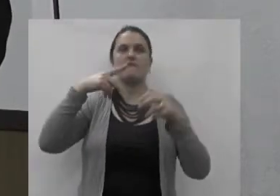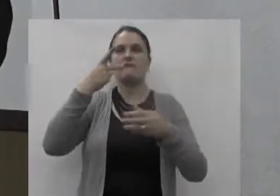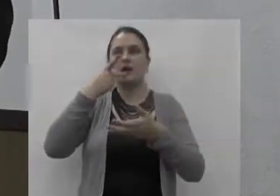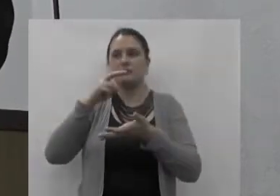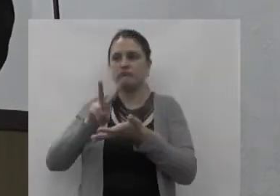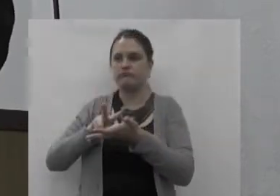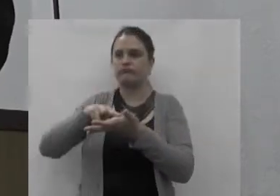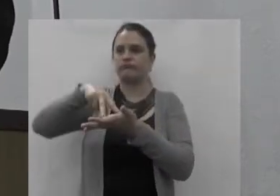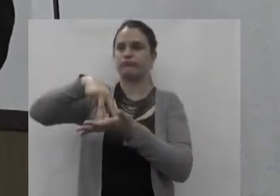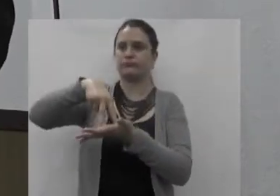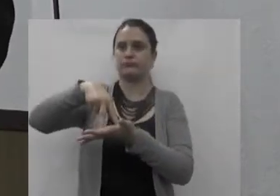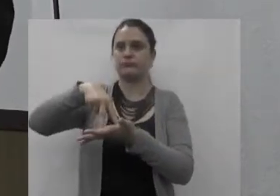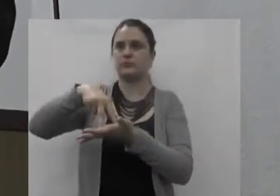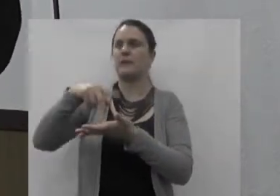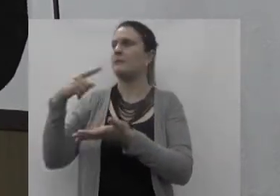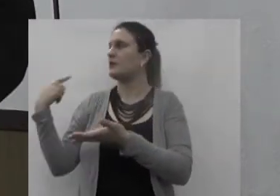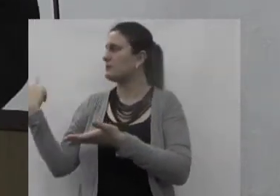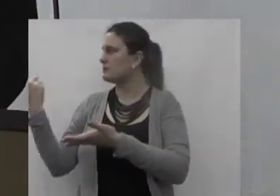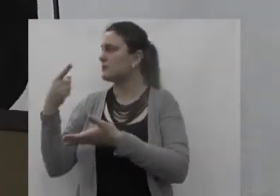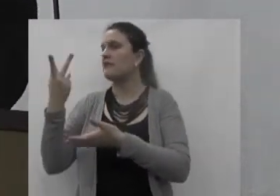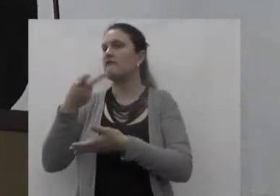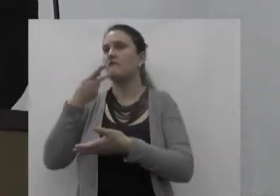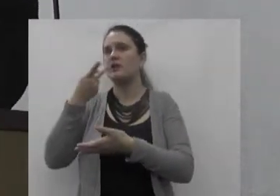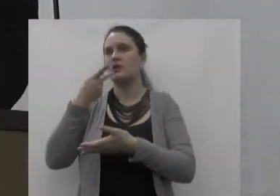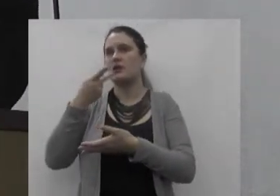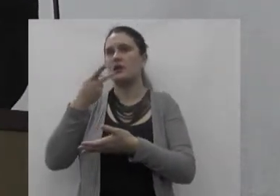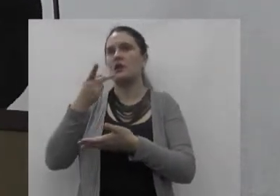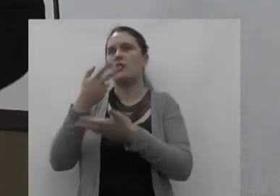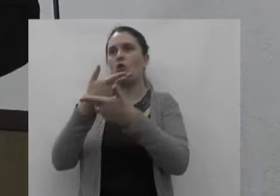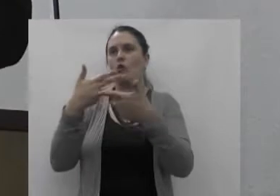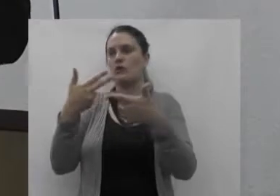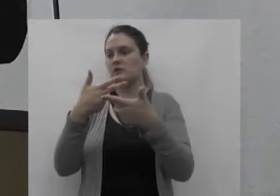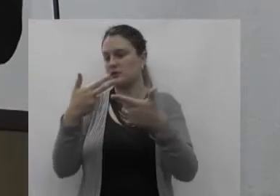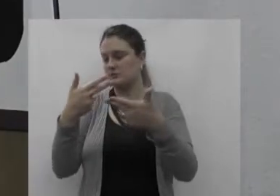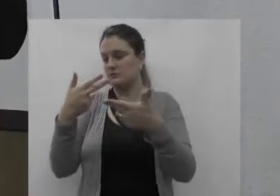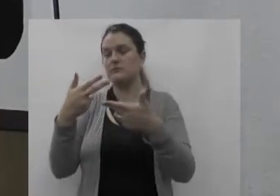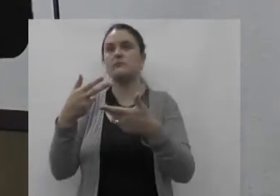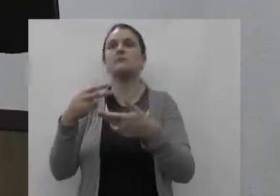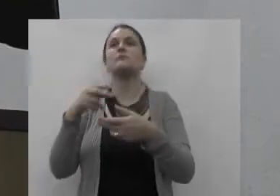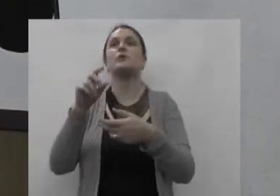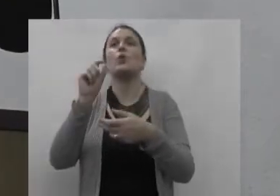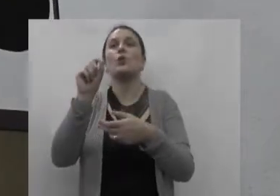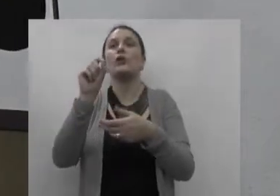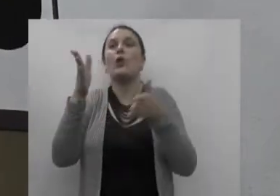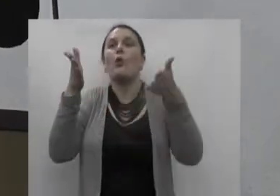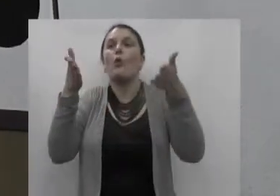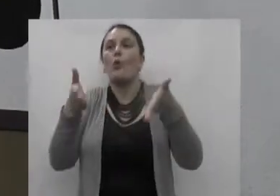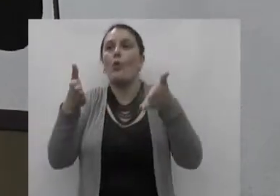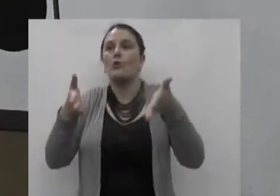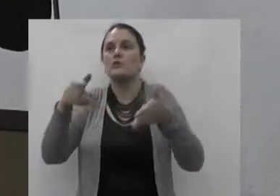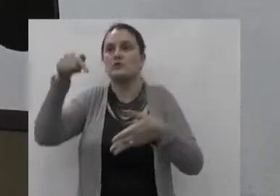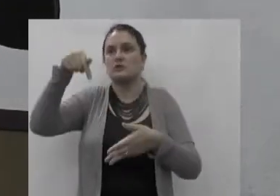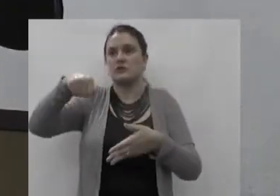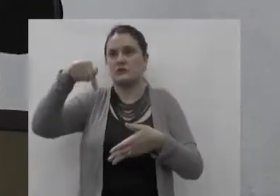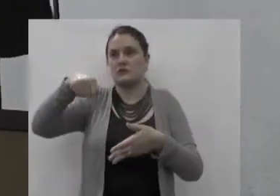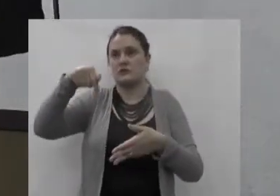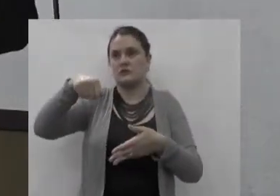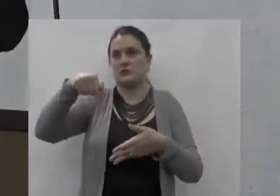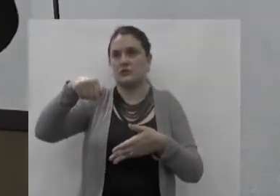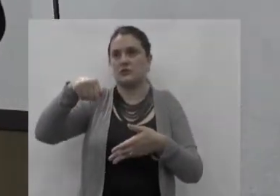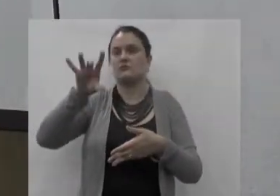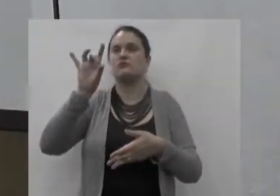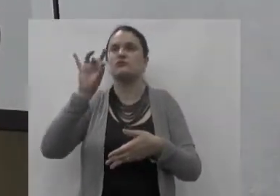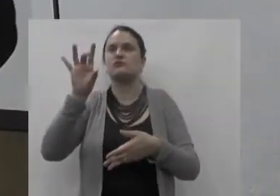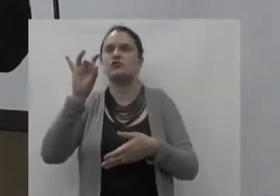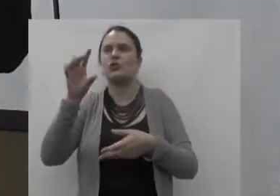tribuna para que a gente possa falar algumas coisas. E hoje o que me traz aqui, então, vamos